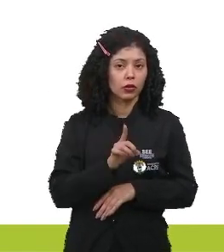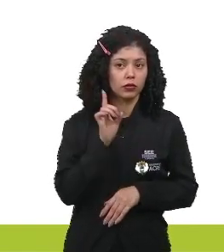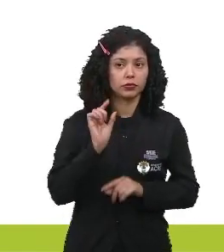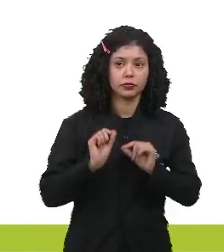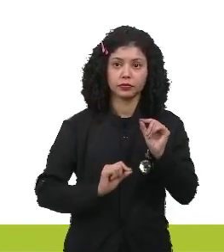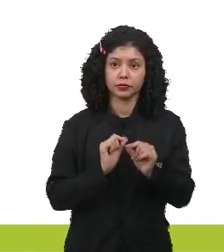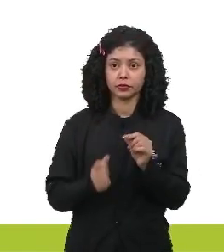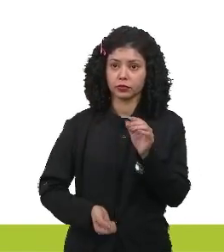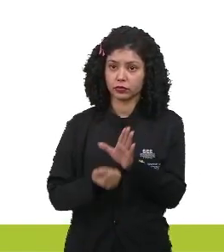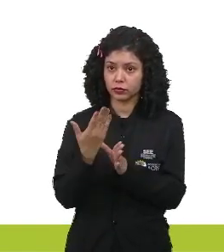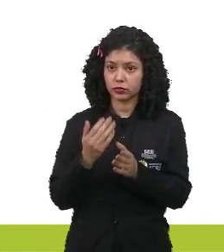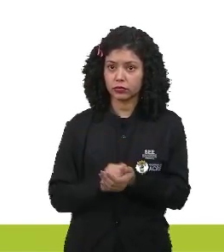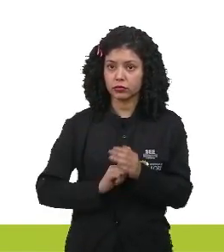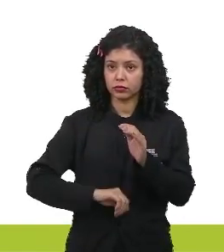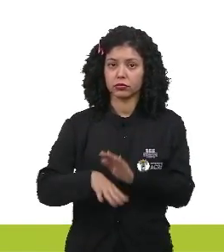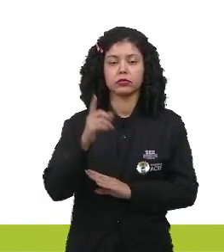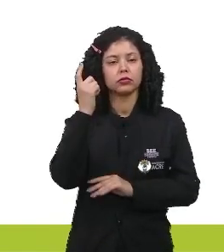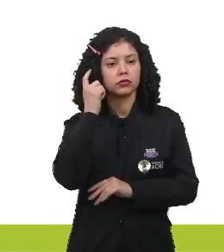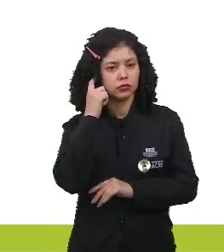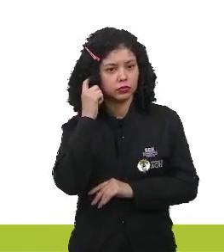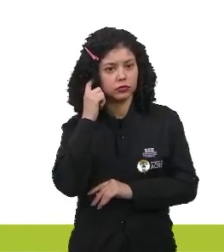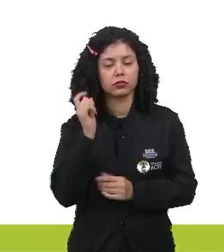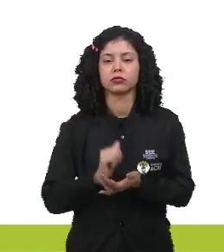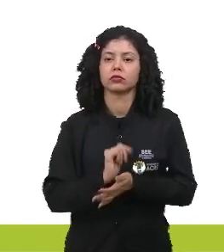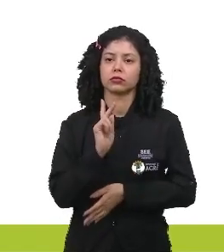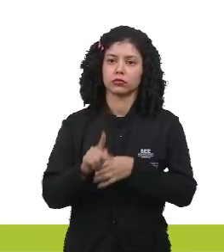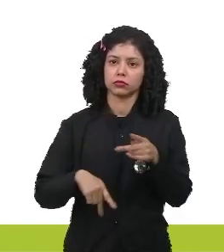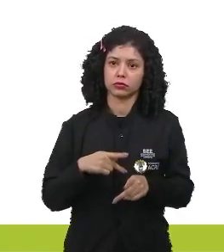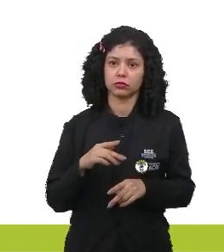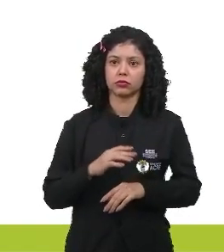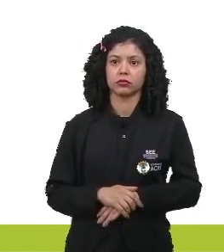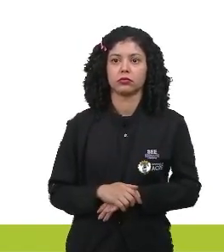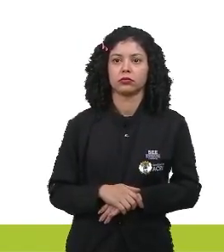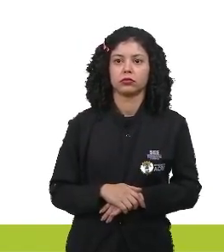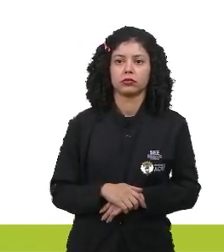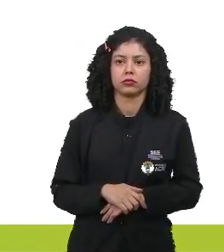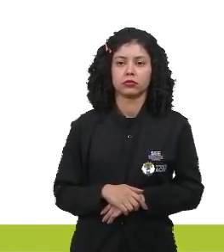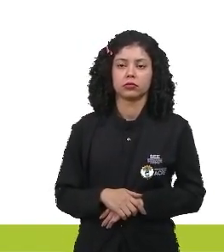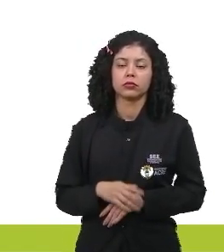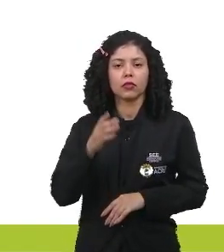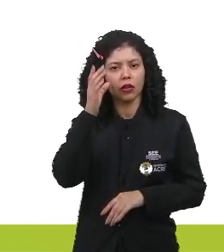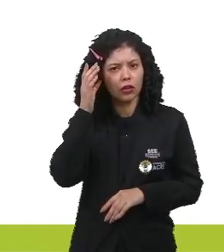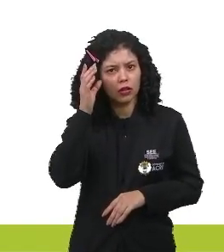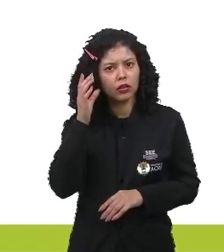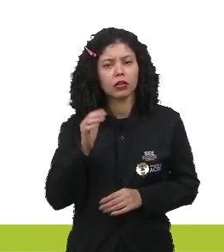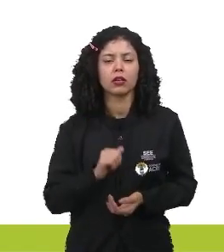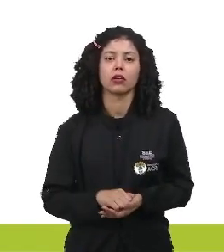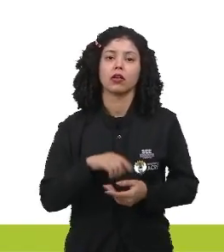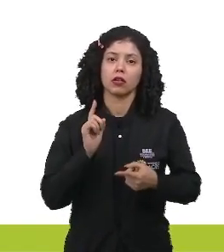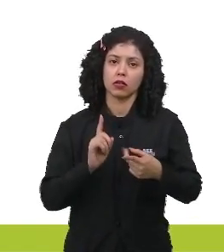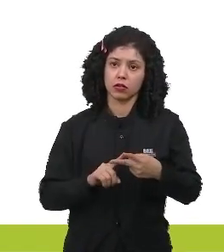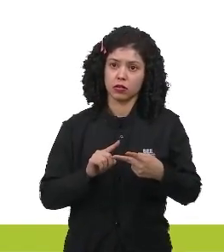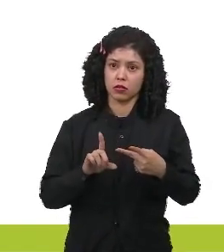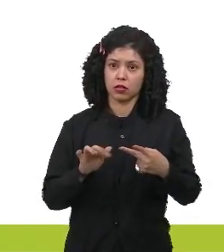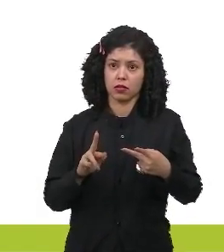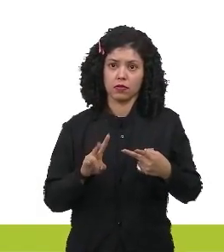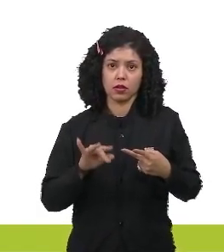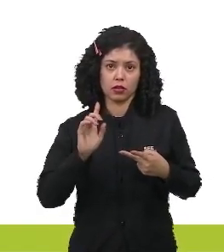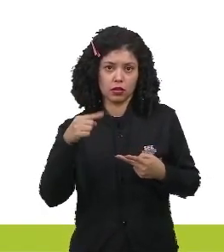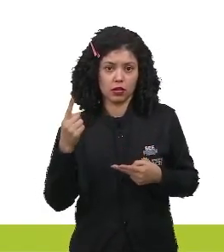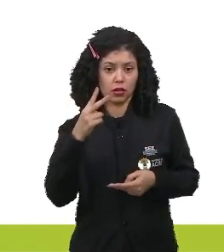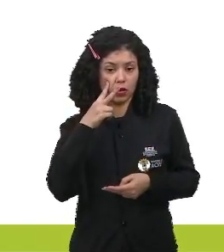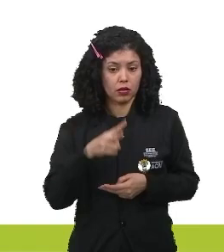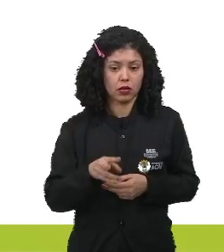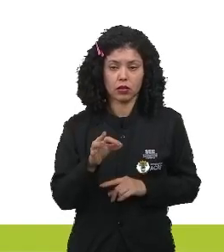ser criado pelo consentimento da população o ele tem que ser um leve Atan Ou seja aquele